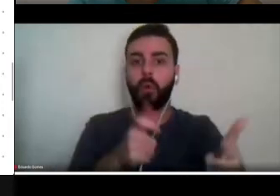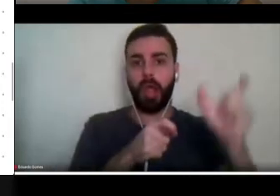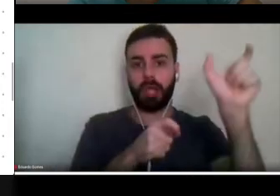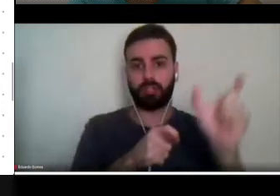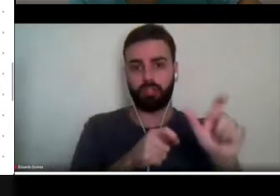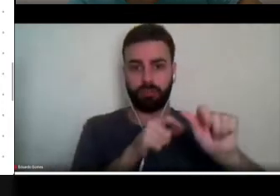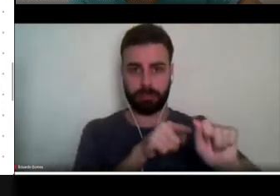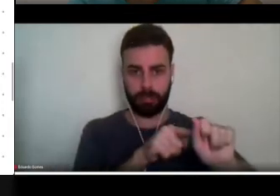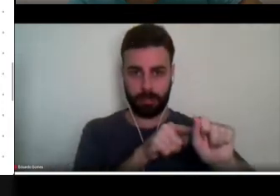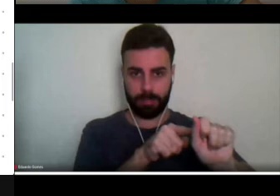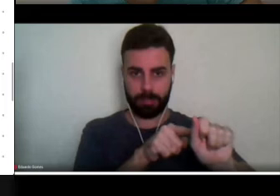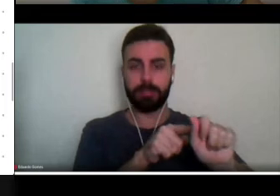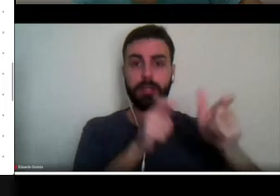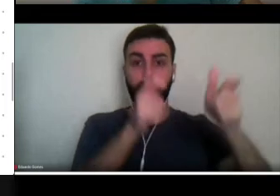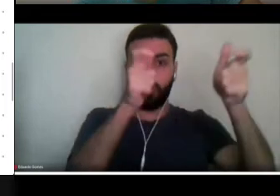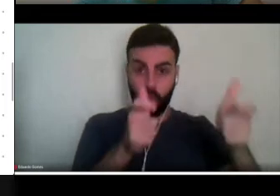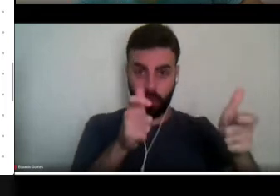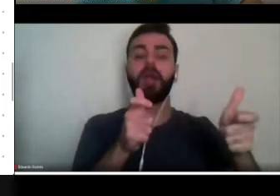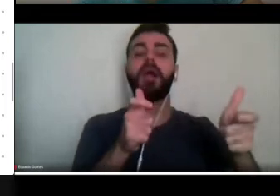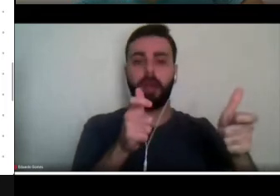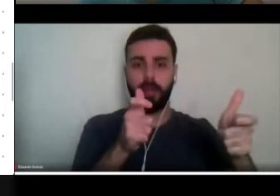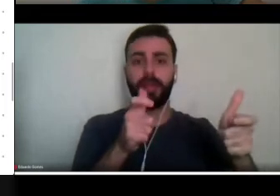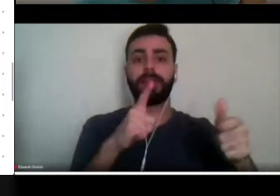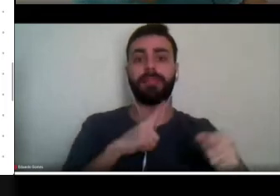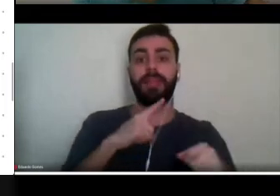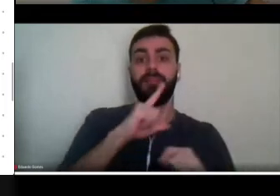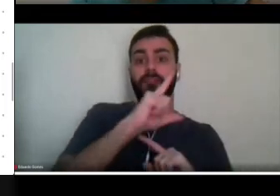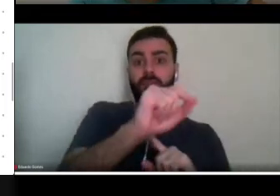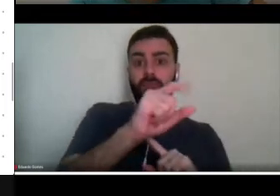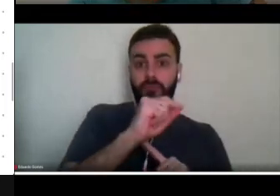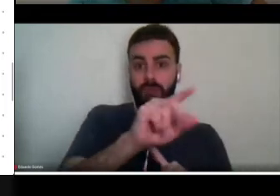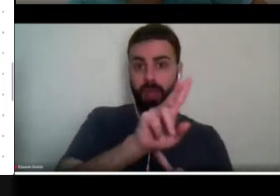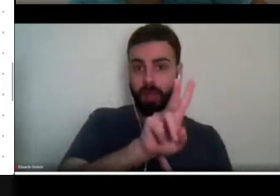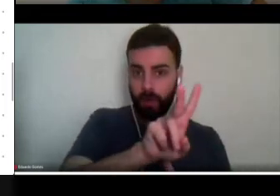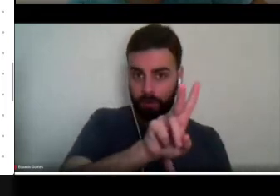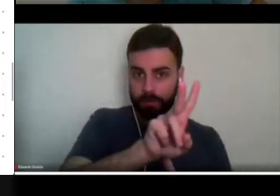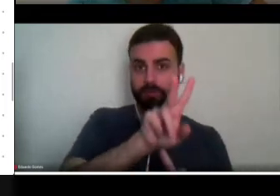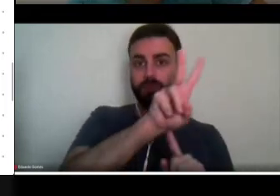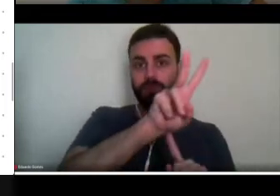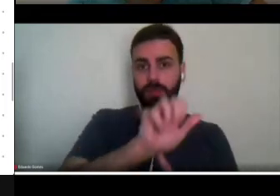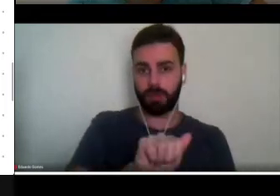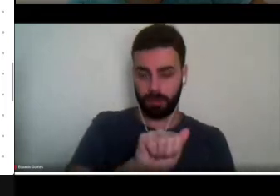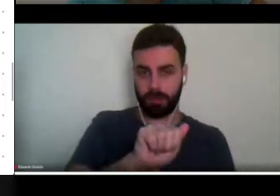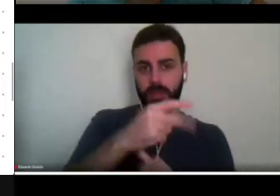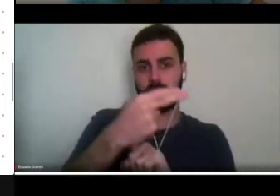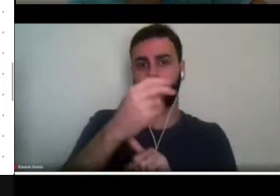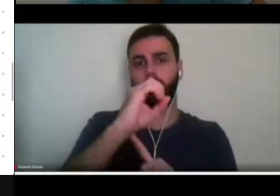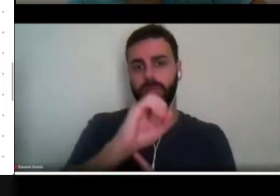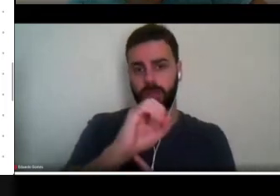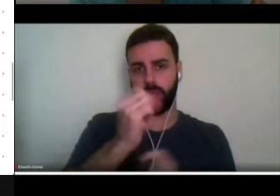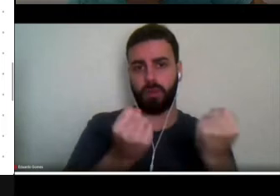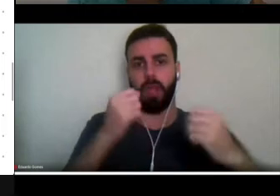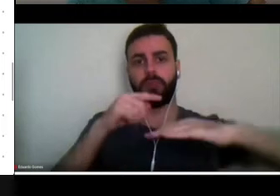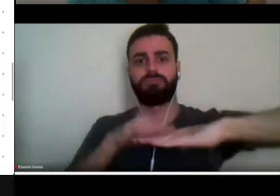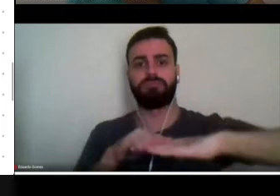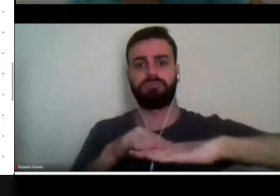VA igual a 0. Certo? E o carro B? O carro B também... Não,